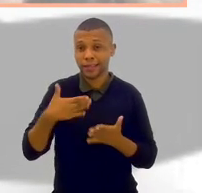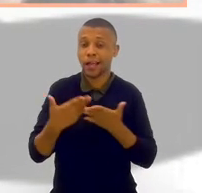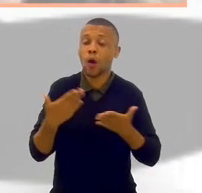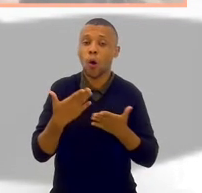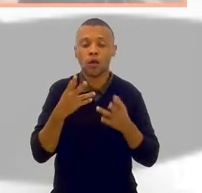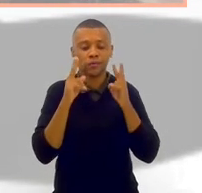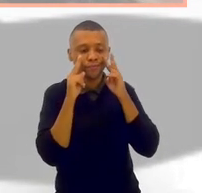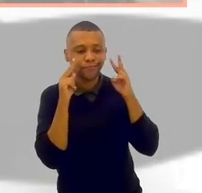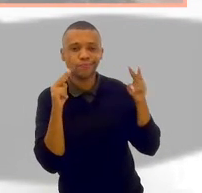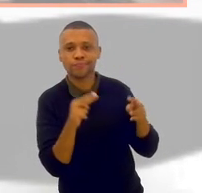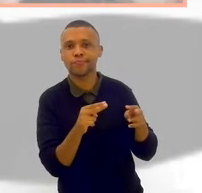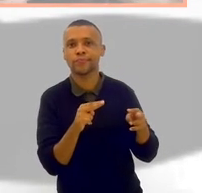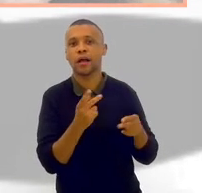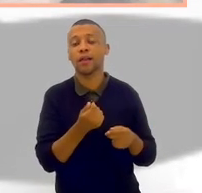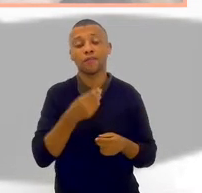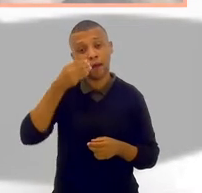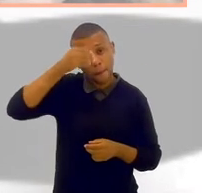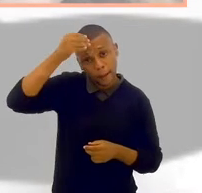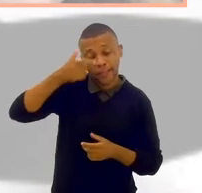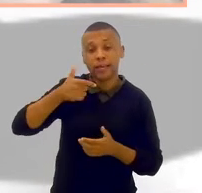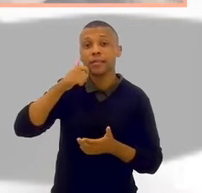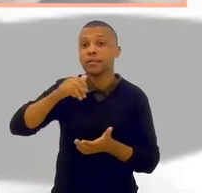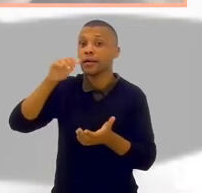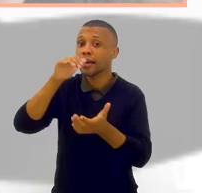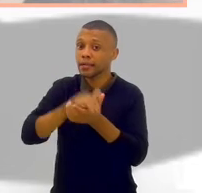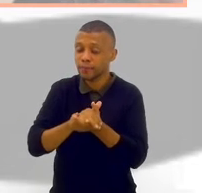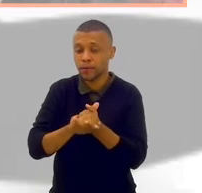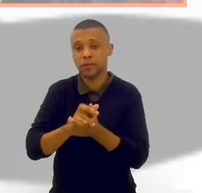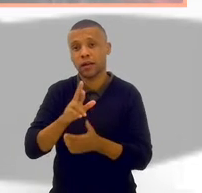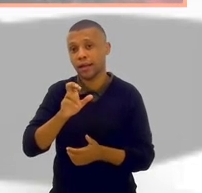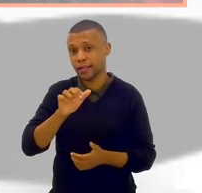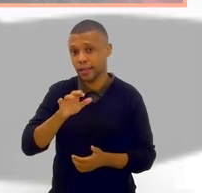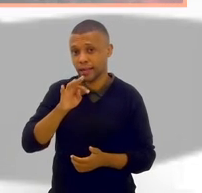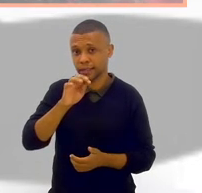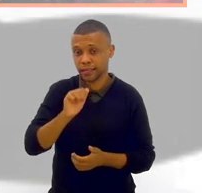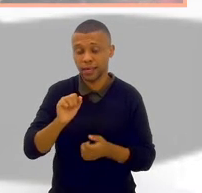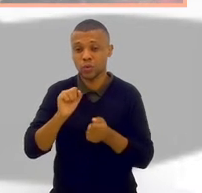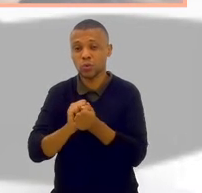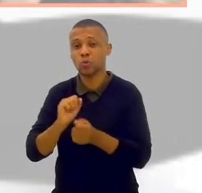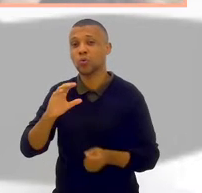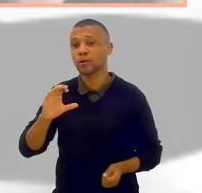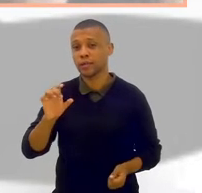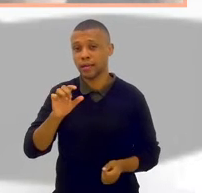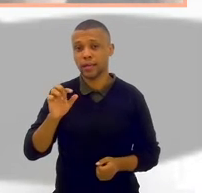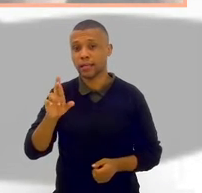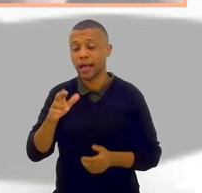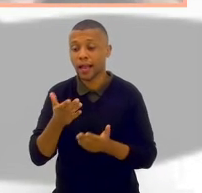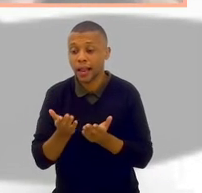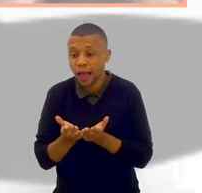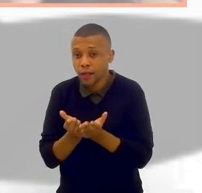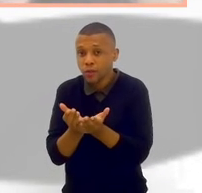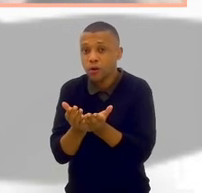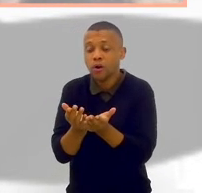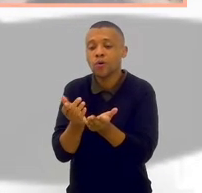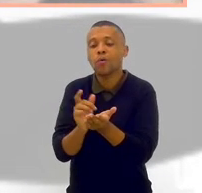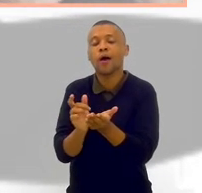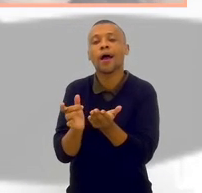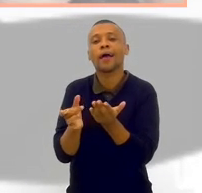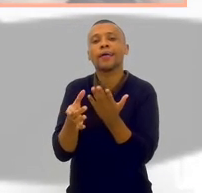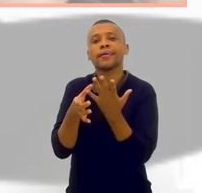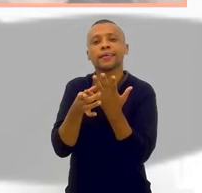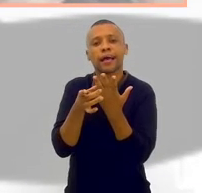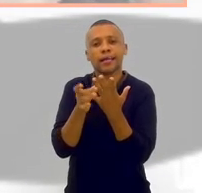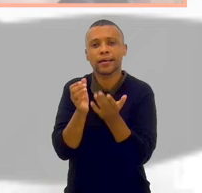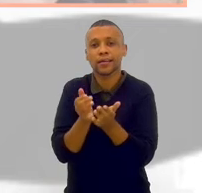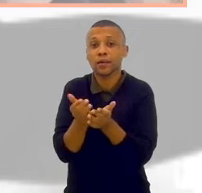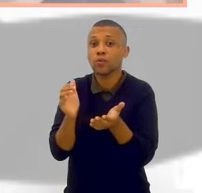até hoje. Ela foi madrinha de casamento da Renata com o César, meu filho, e entrou com as alianças no casamento do